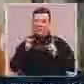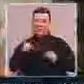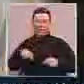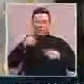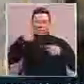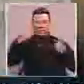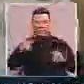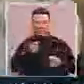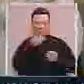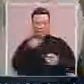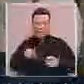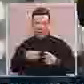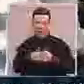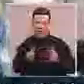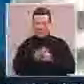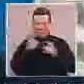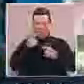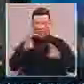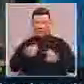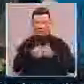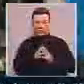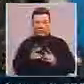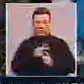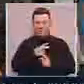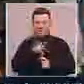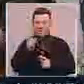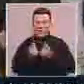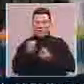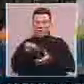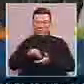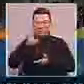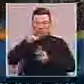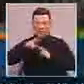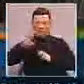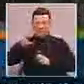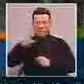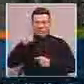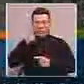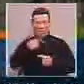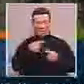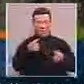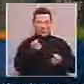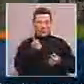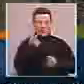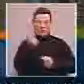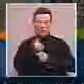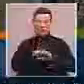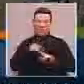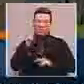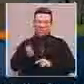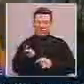Bem, na mostra todas as faculdades e alguns centros de investigação mostram um pouco daquilo que